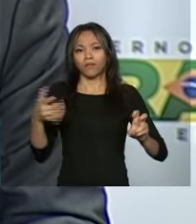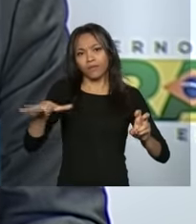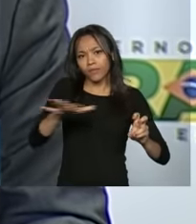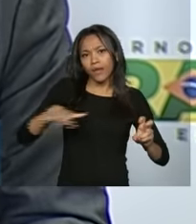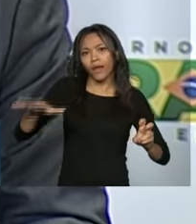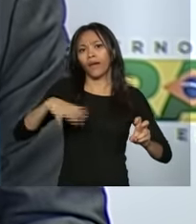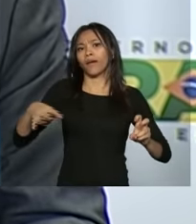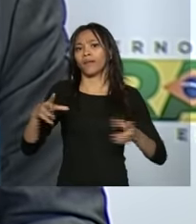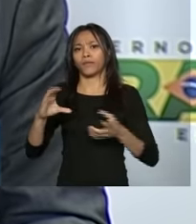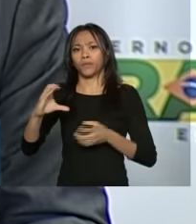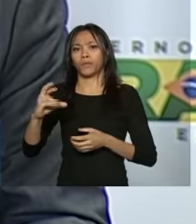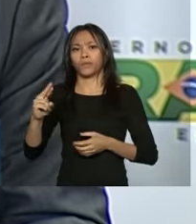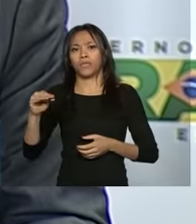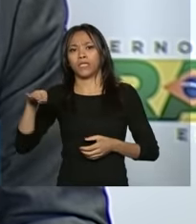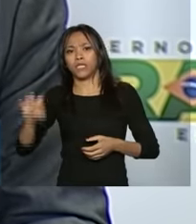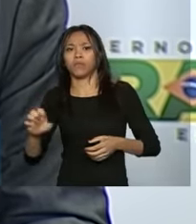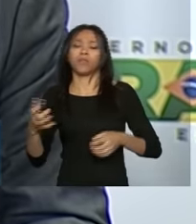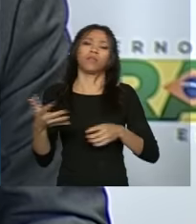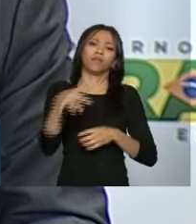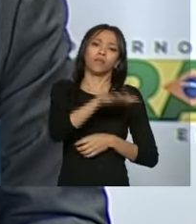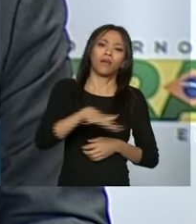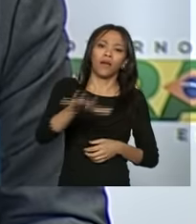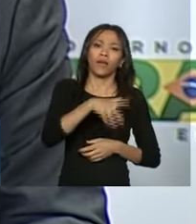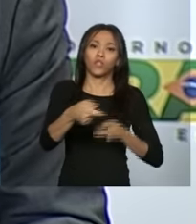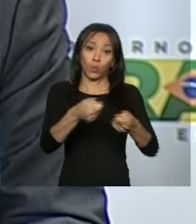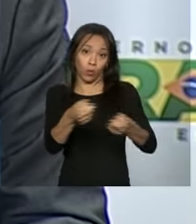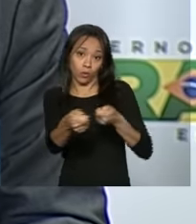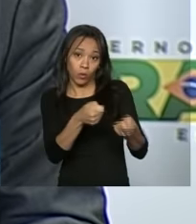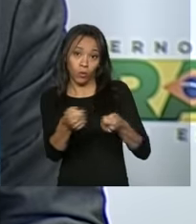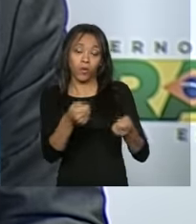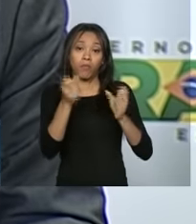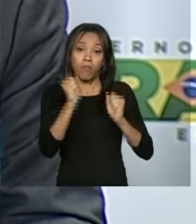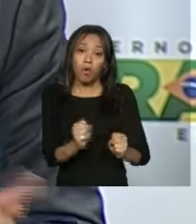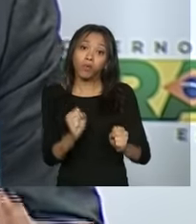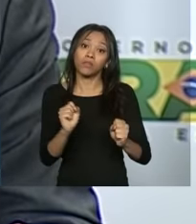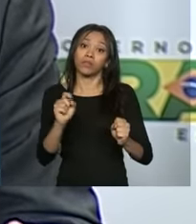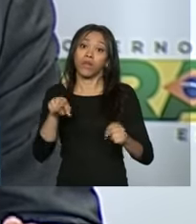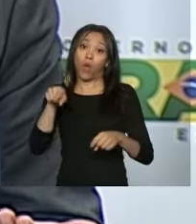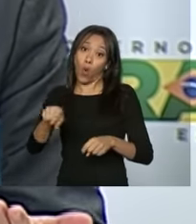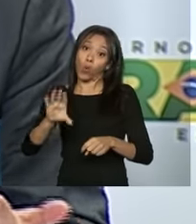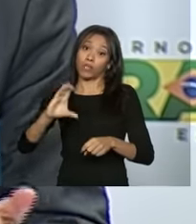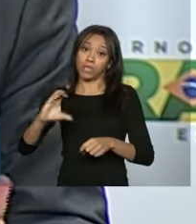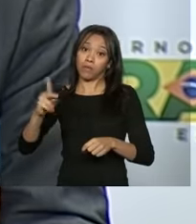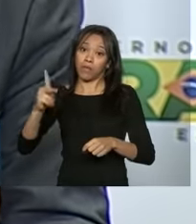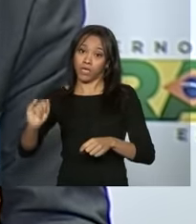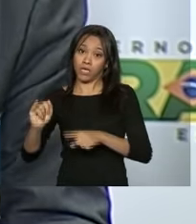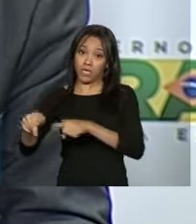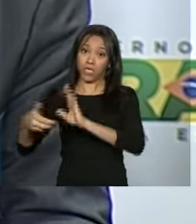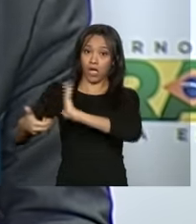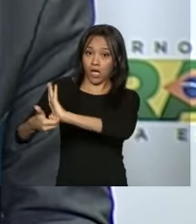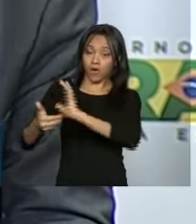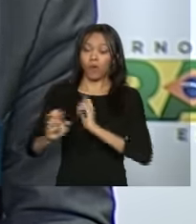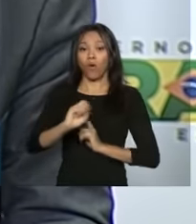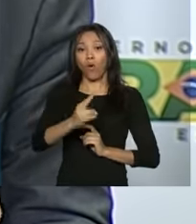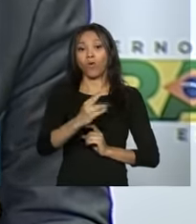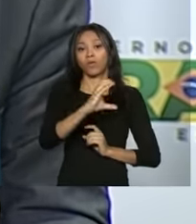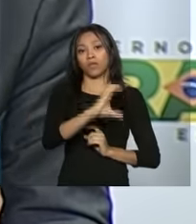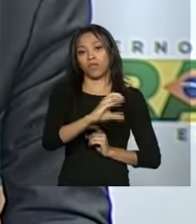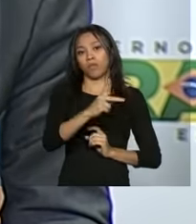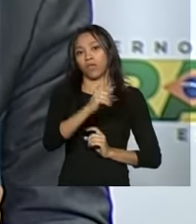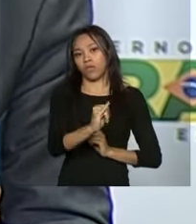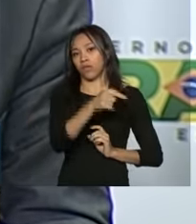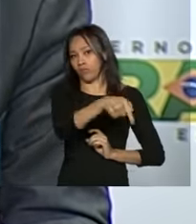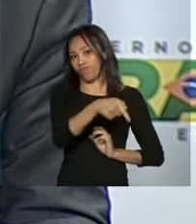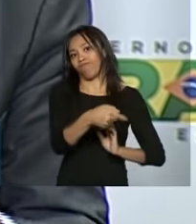criminalização seja na regulação sanitária possam ou por meio da CPI da câmara ou pelo meio da CPI do Senado e